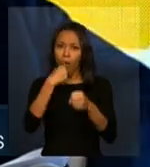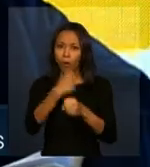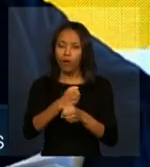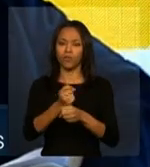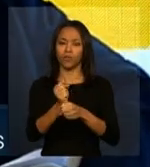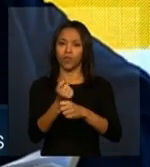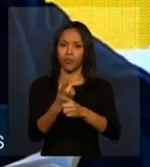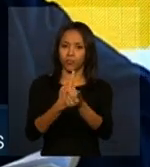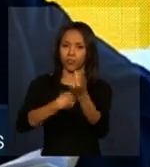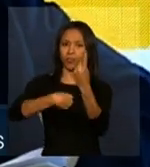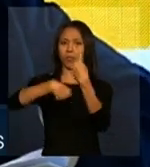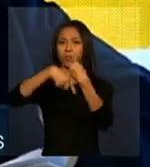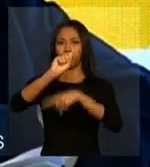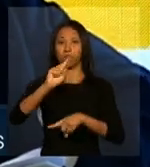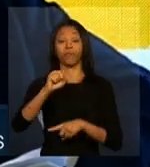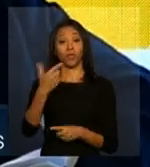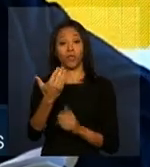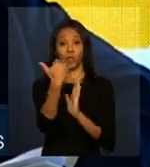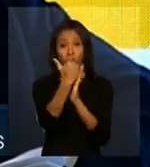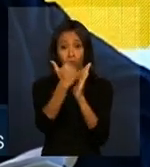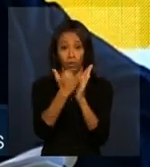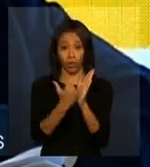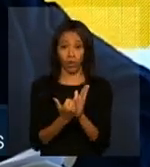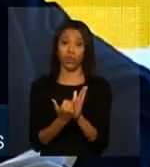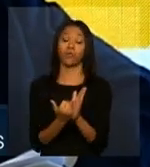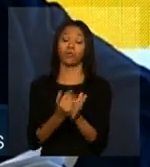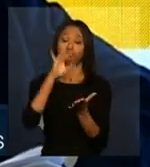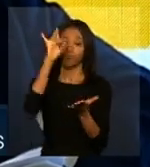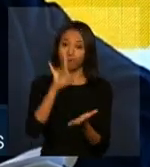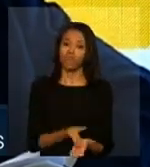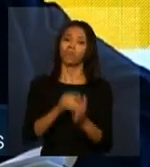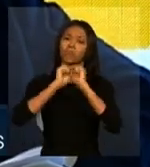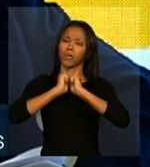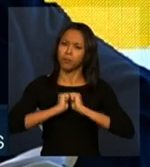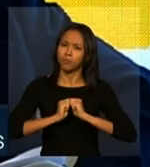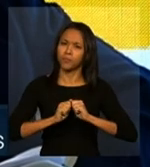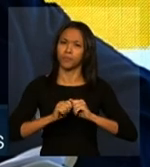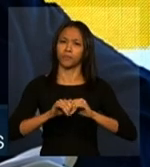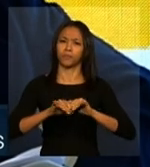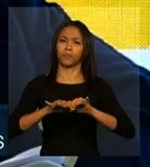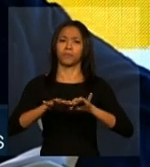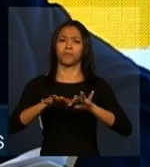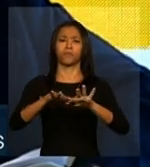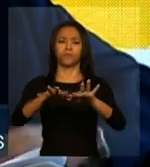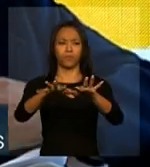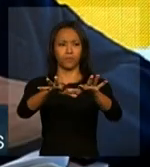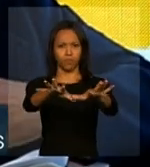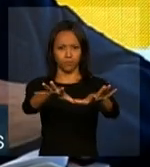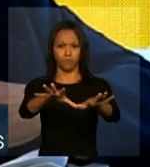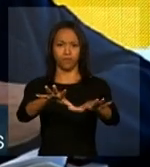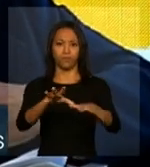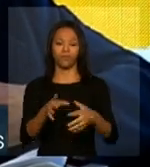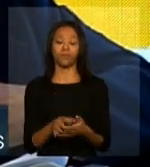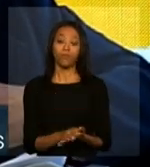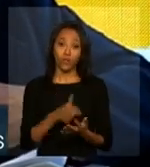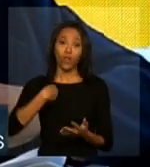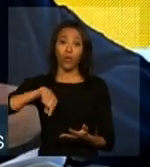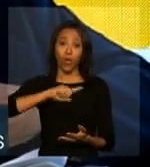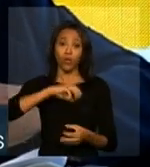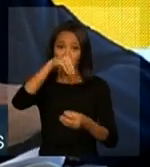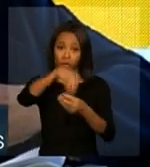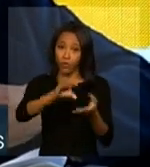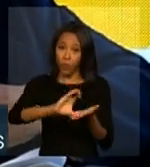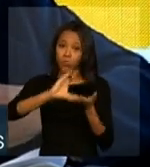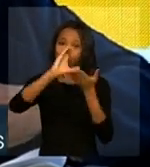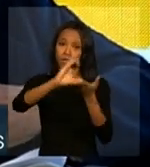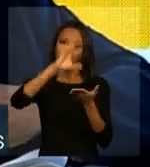o programa começa, então, de fato, a se consolidar e a poder se realizar. Nós, do Conceia, também aprendemos